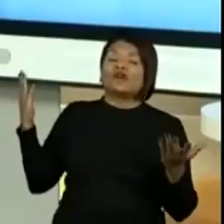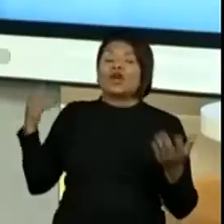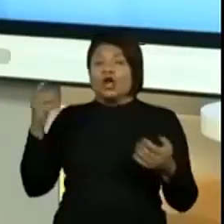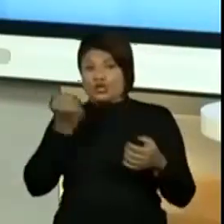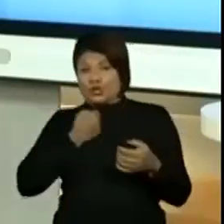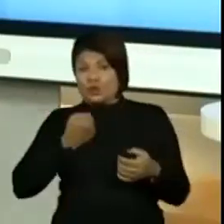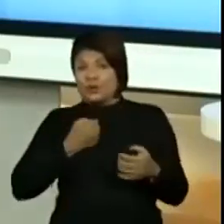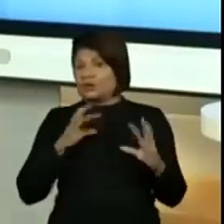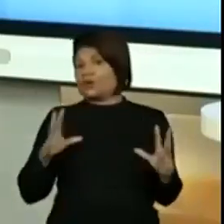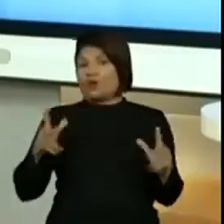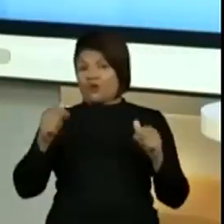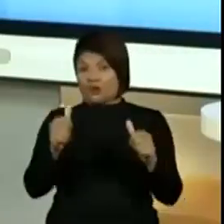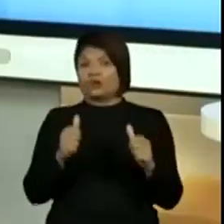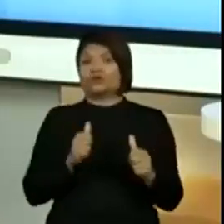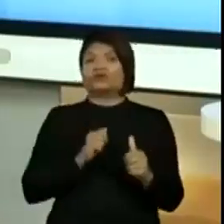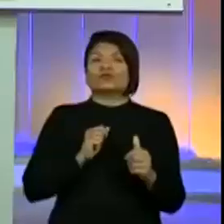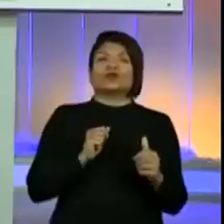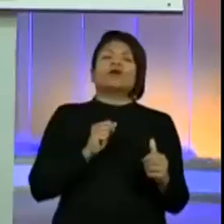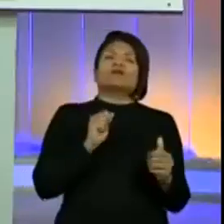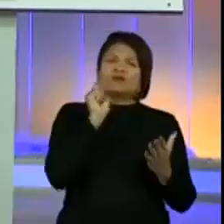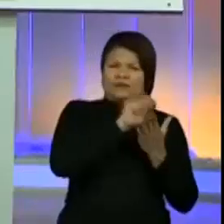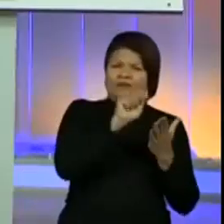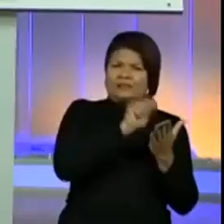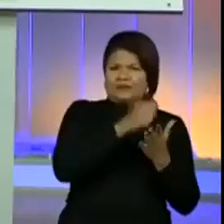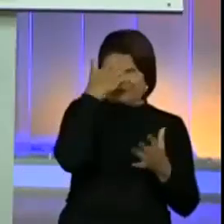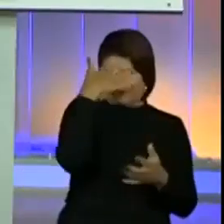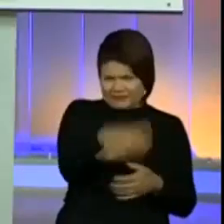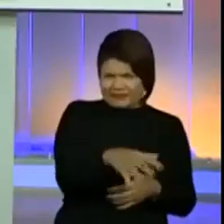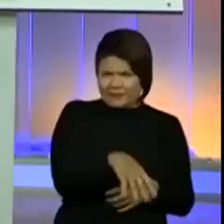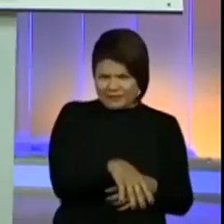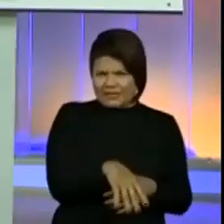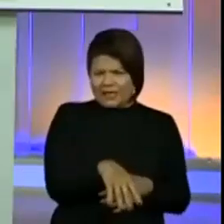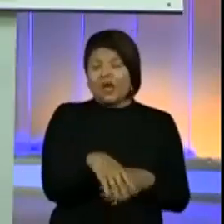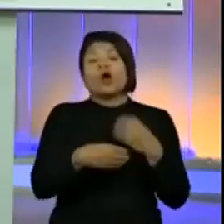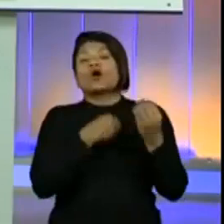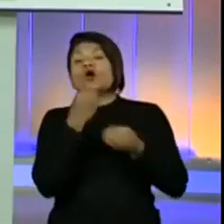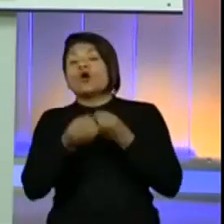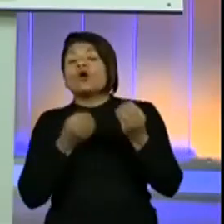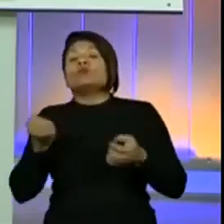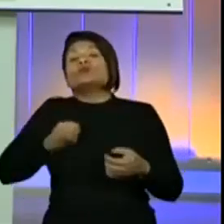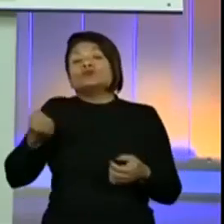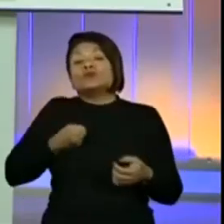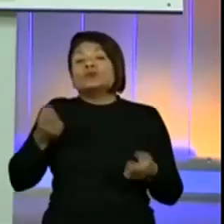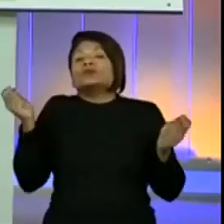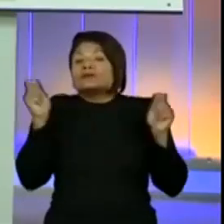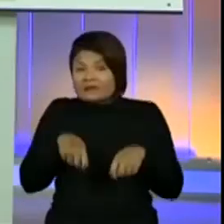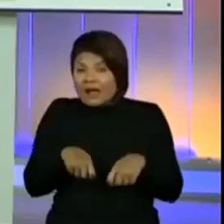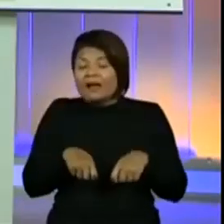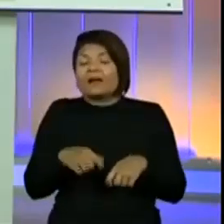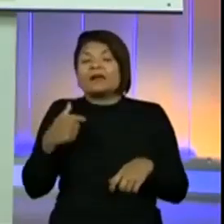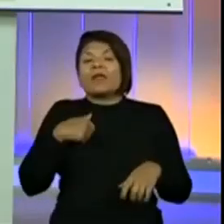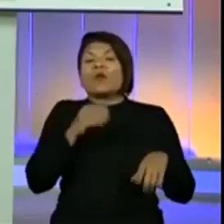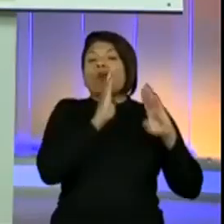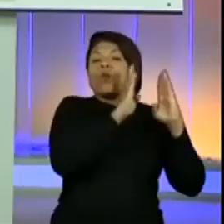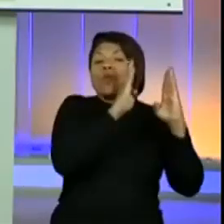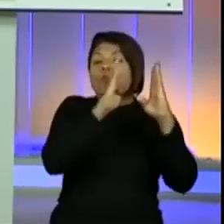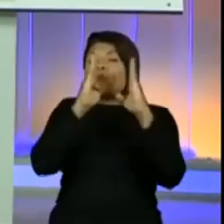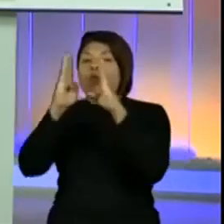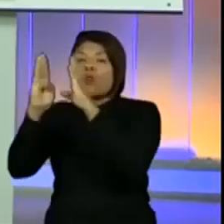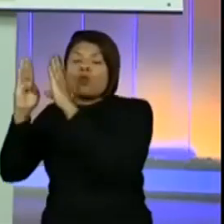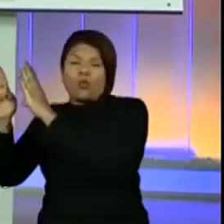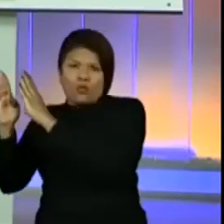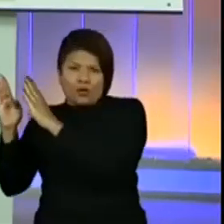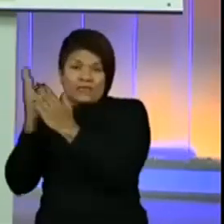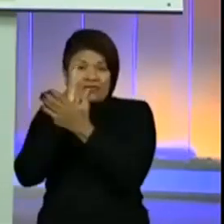números todos que foram escritos lá no Você Sabia, de que maneira eu posso ordenar